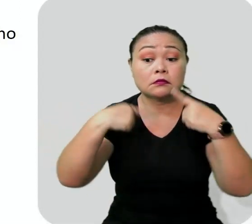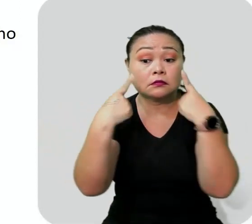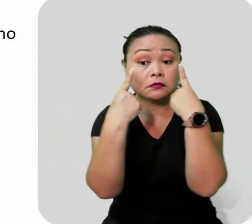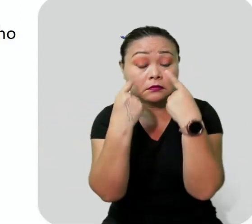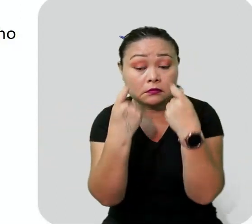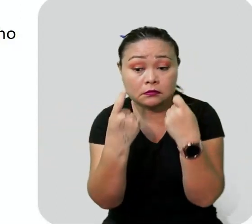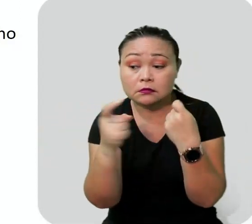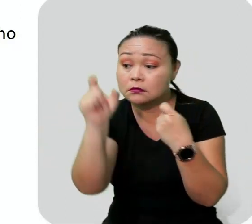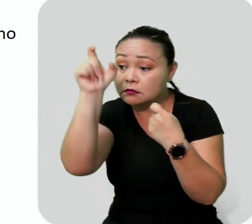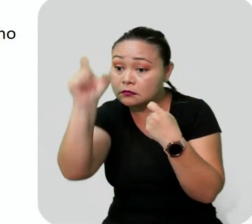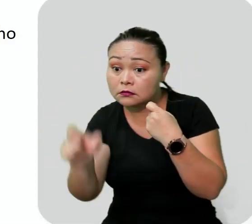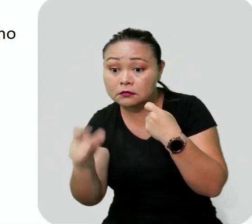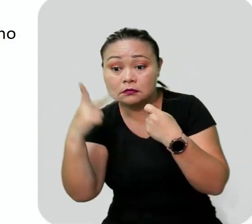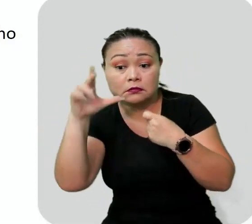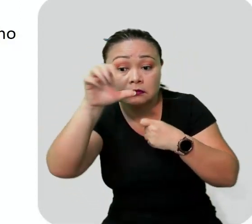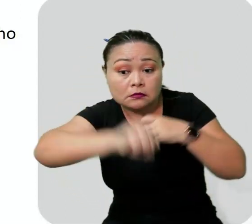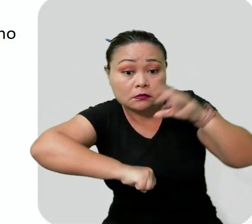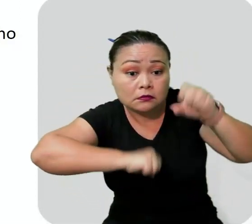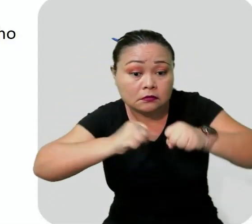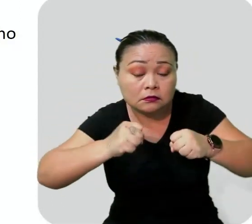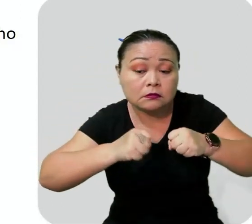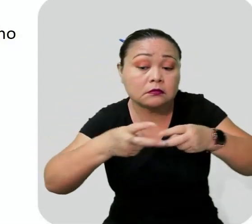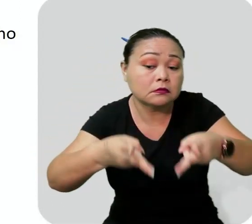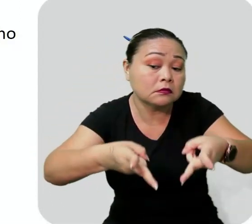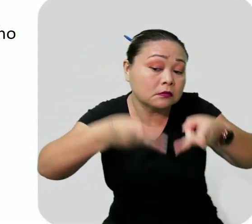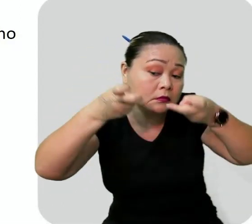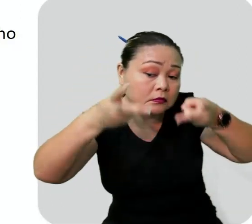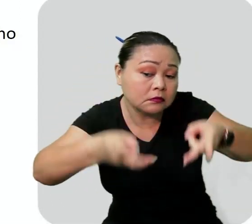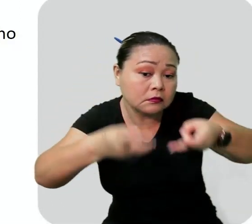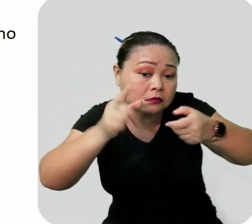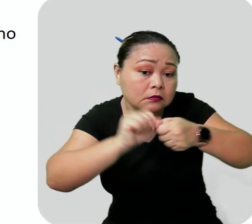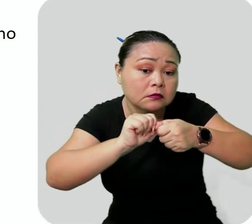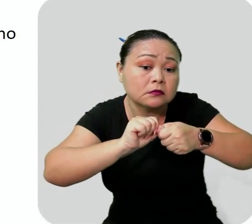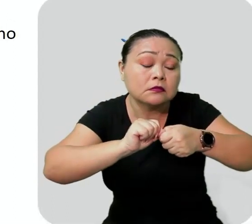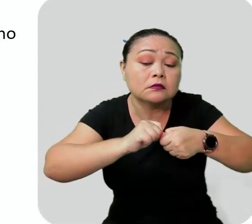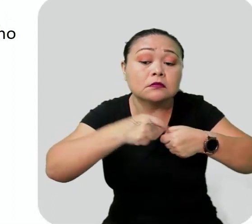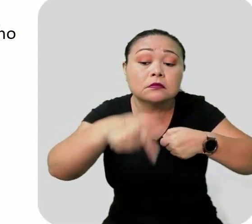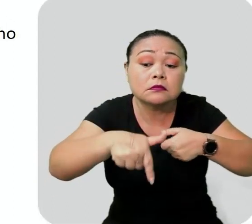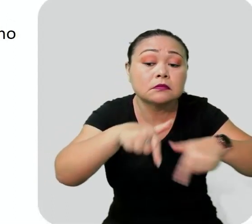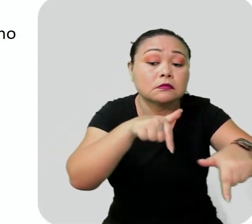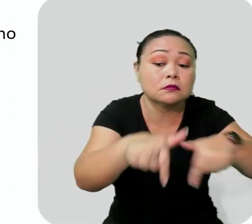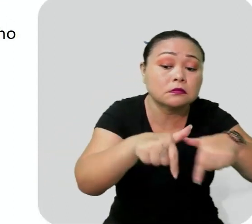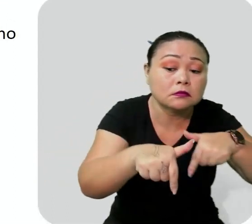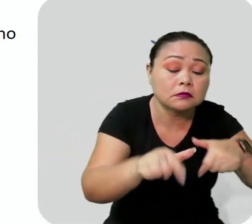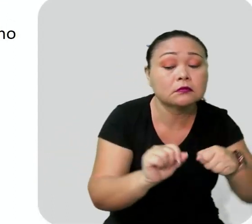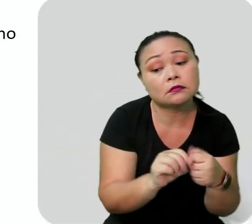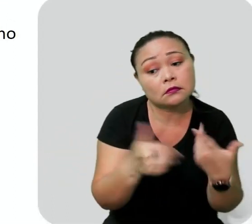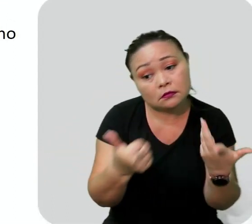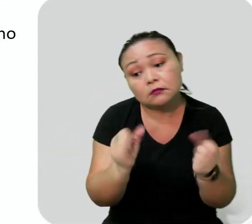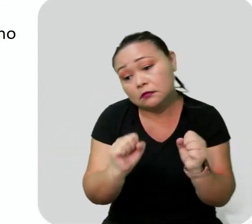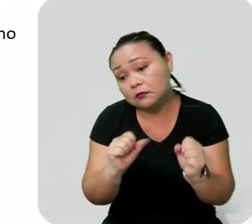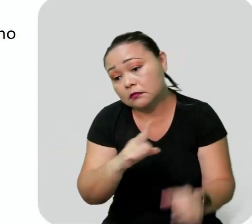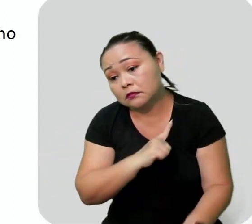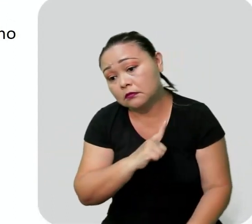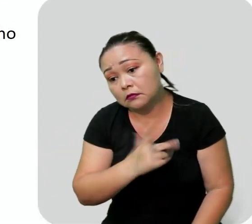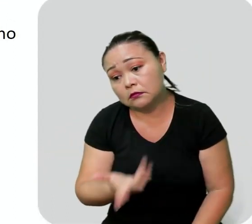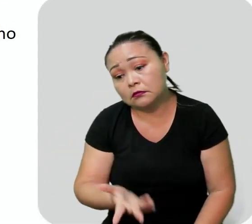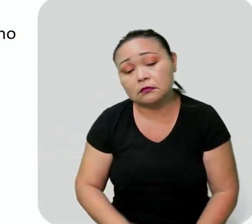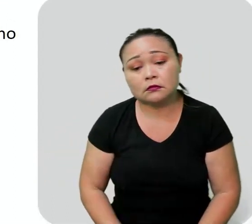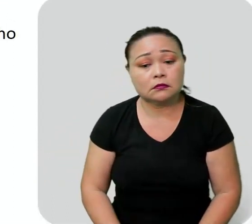dos colonizadores em explorá-los enquanto mão de obra. Também teve isso